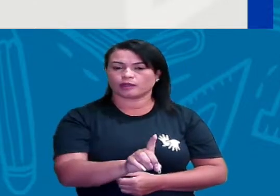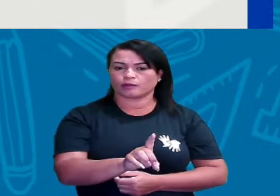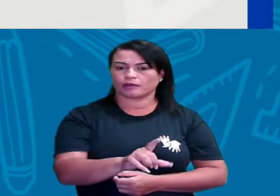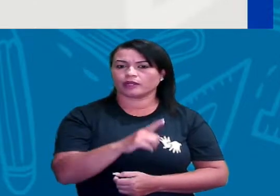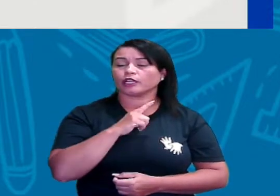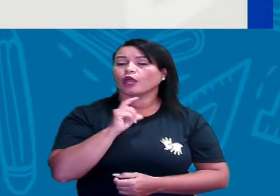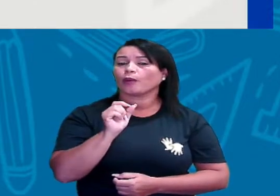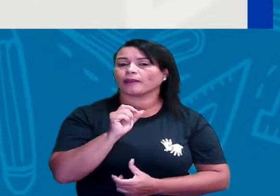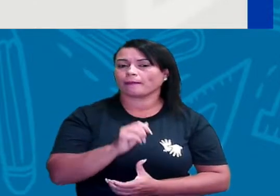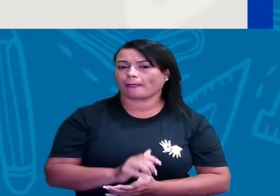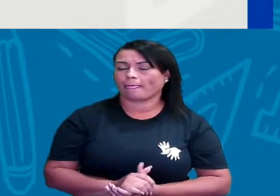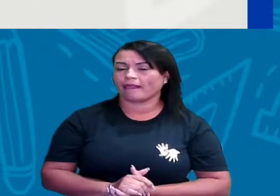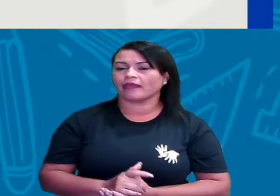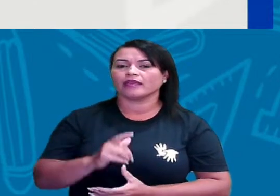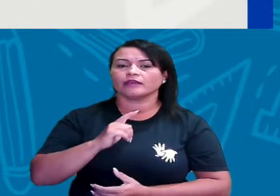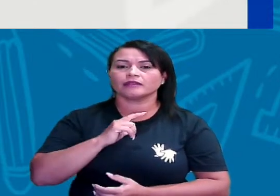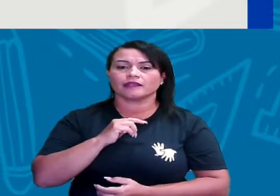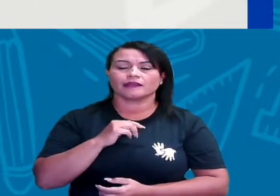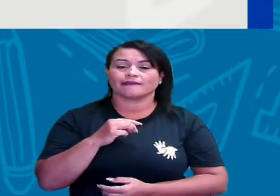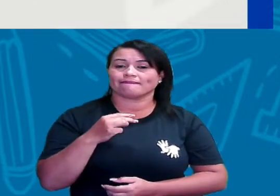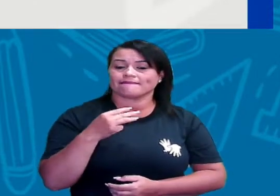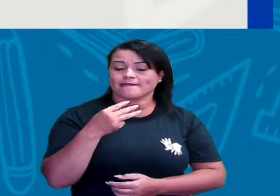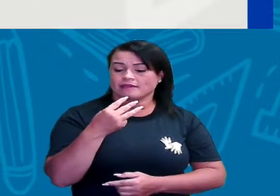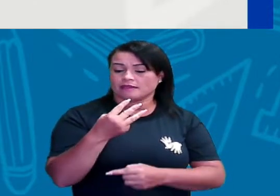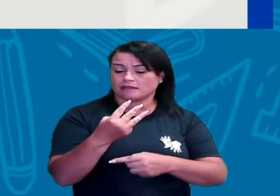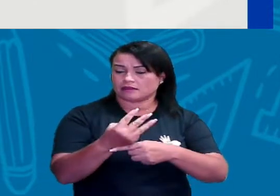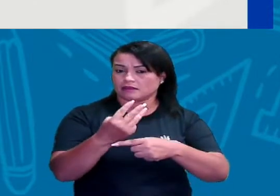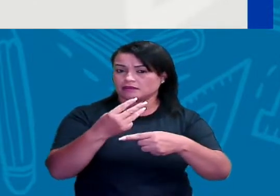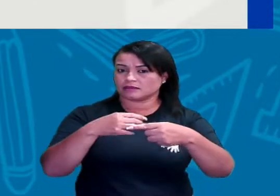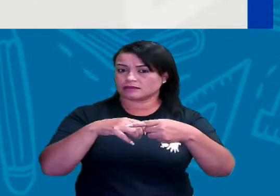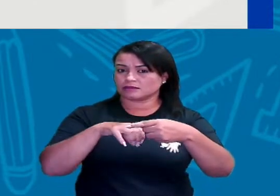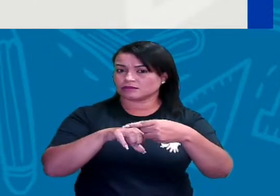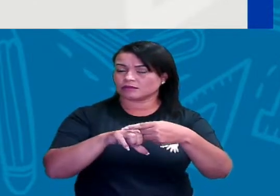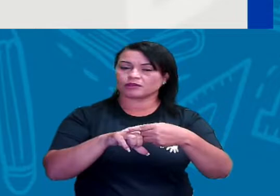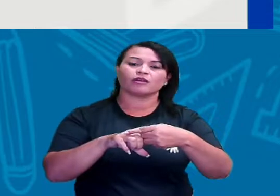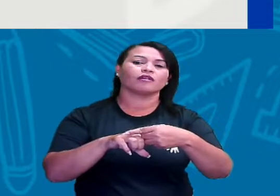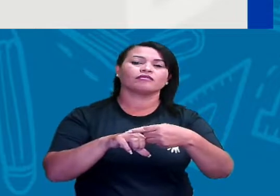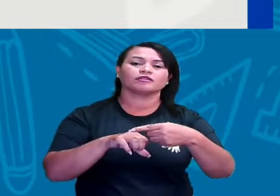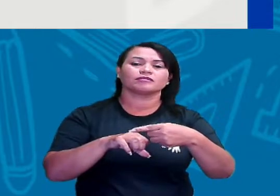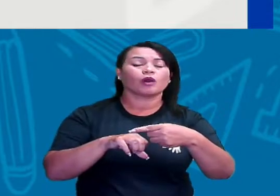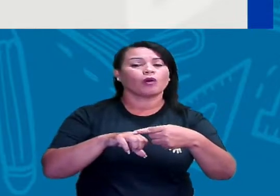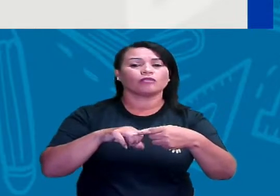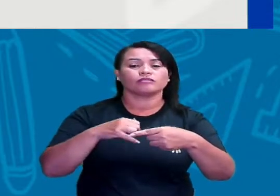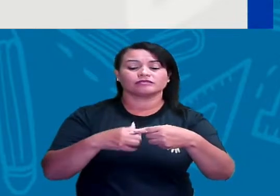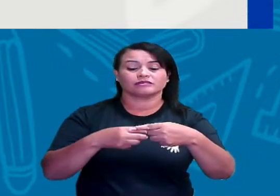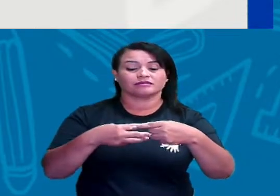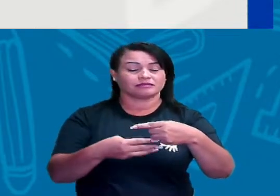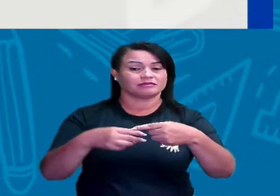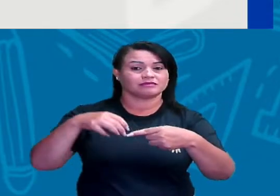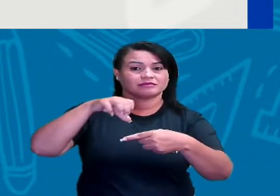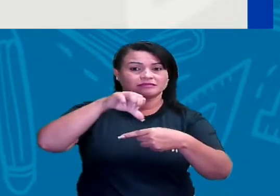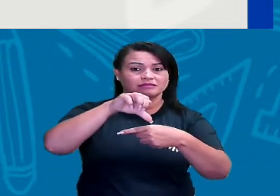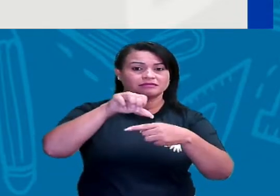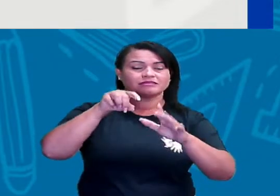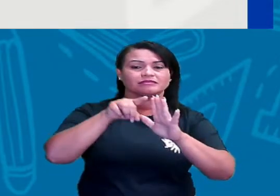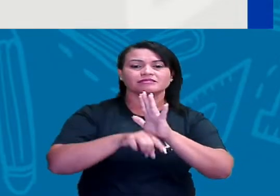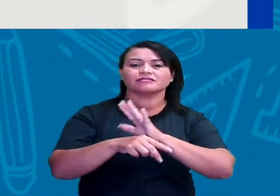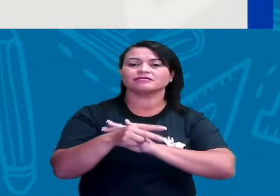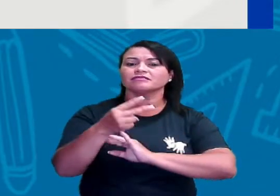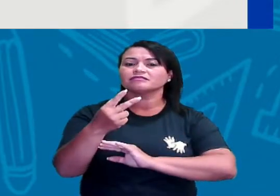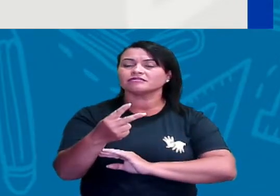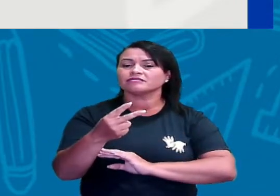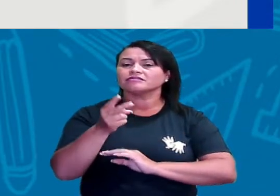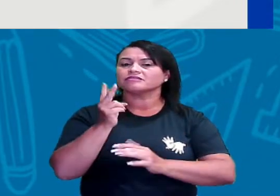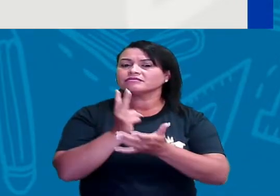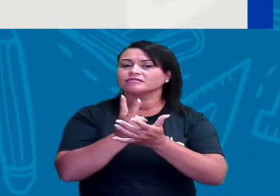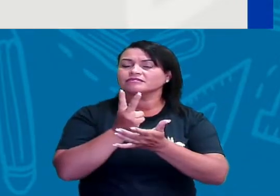tenho o seguinte, ó. Eu tenho 3 sobre 9. Tá? O meu expoente aqui é quem? Menos 2. Então, toda vez que